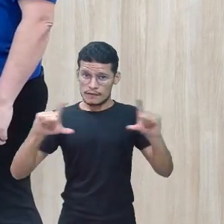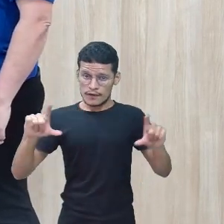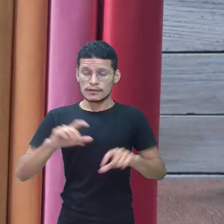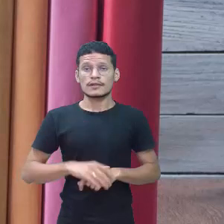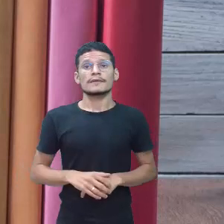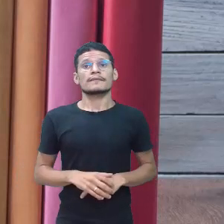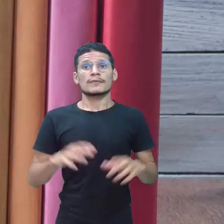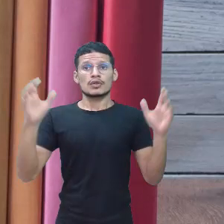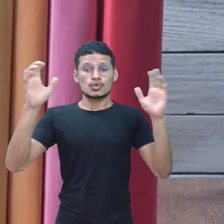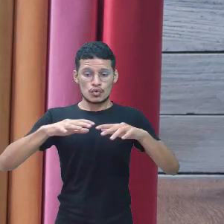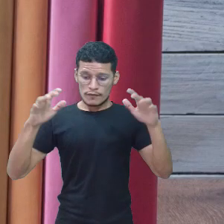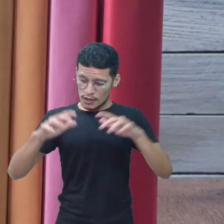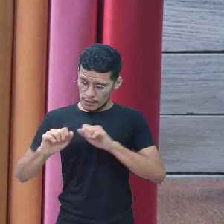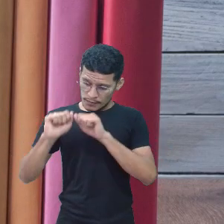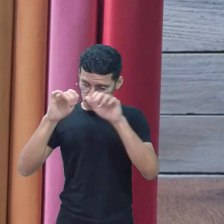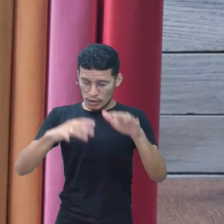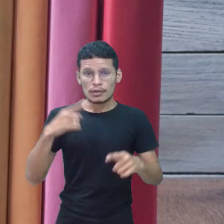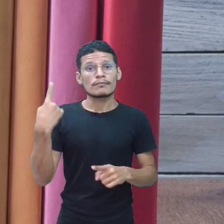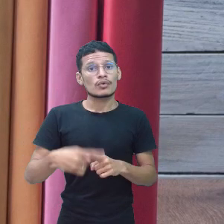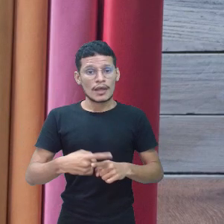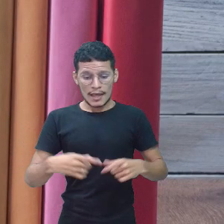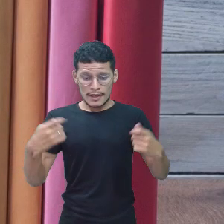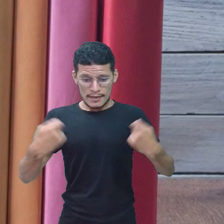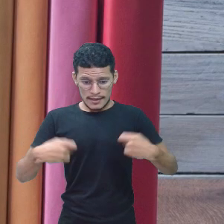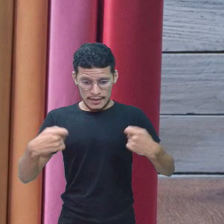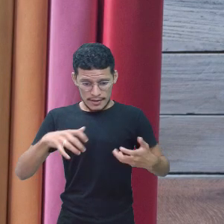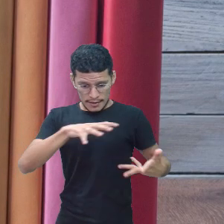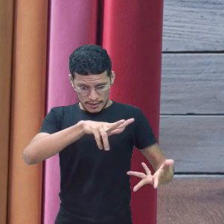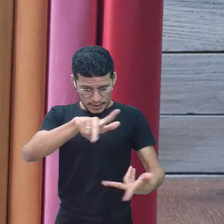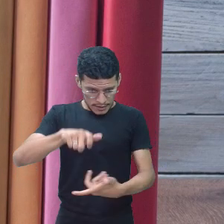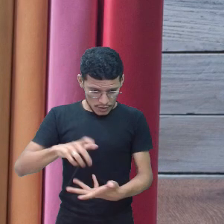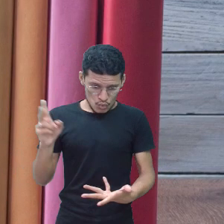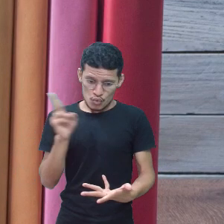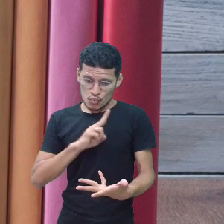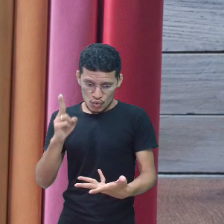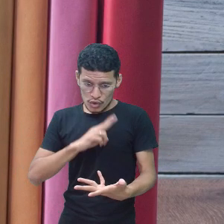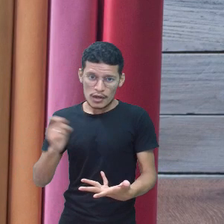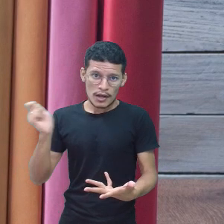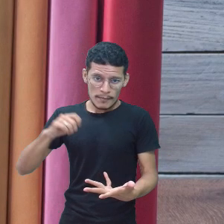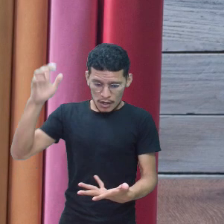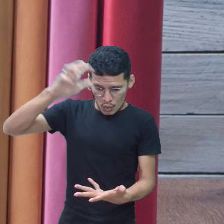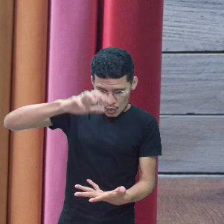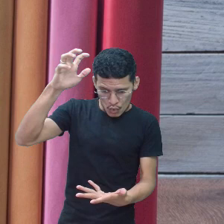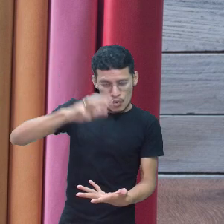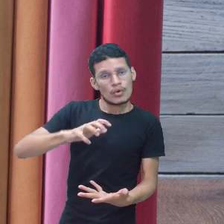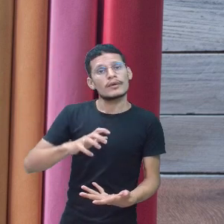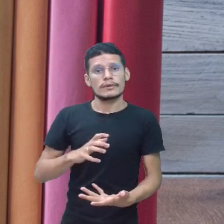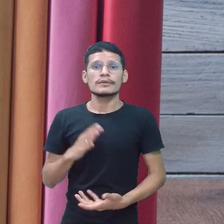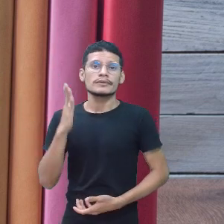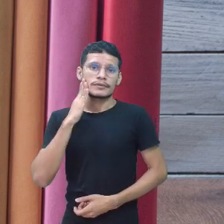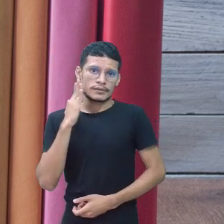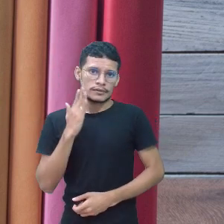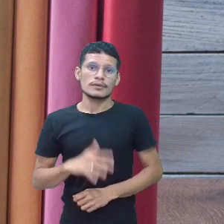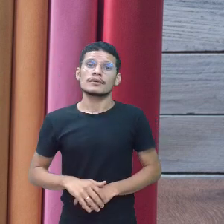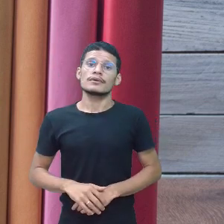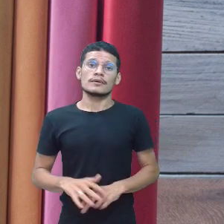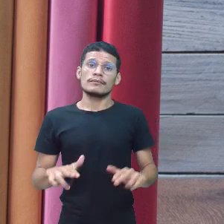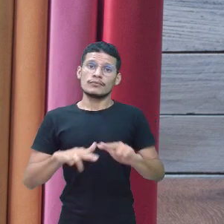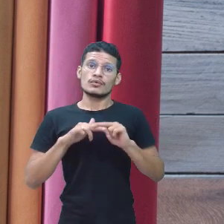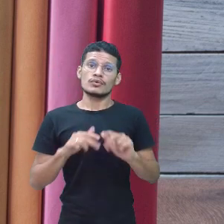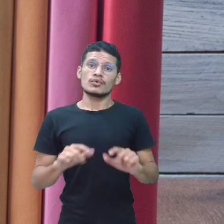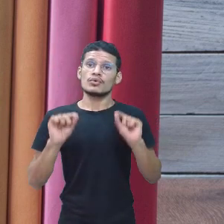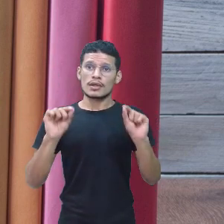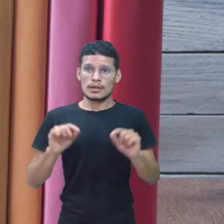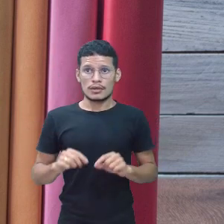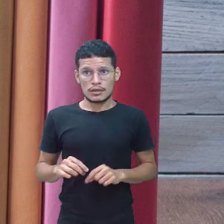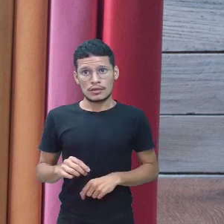A chuva é abençoada, visto que a terra tem grande urgência de sua visita, não é? Então,